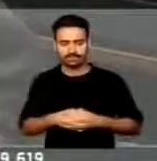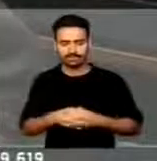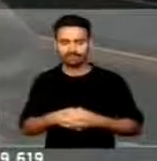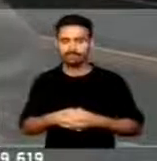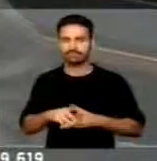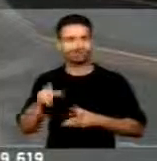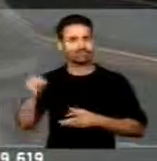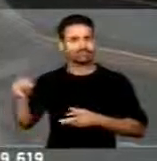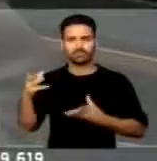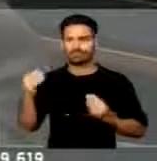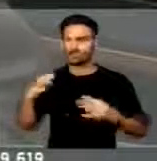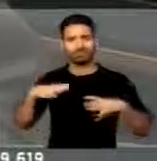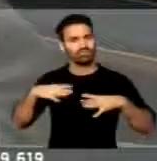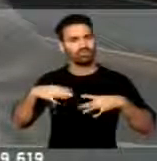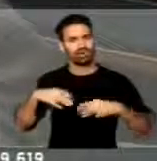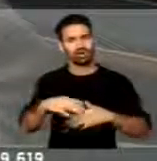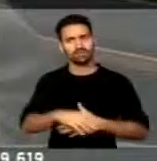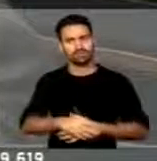muito folgado